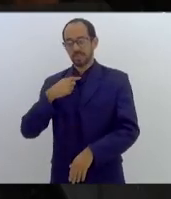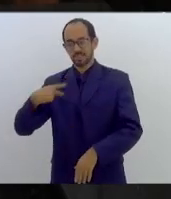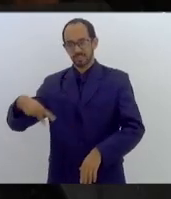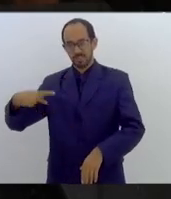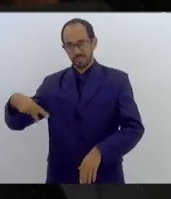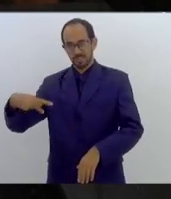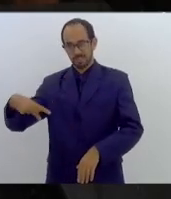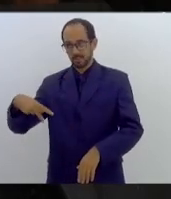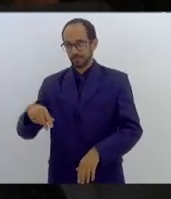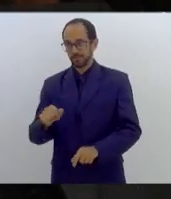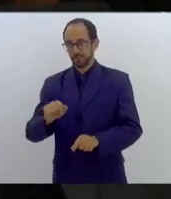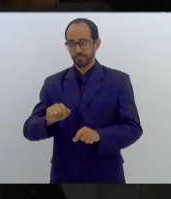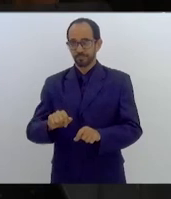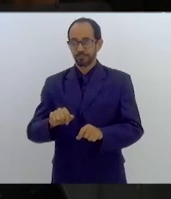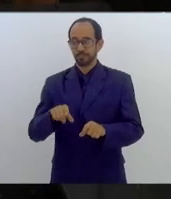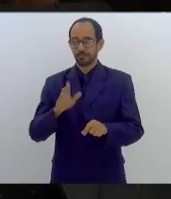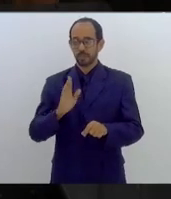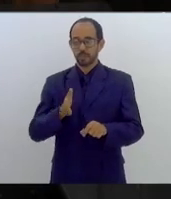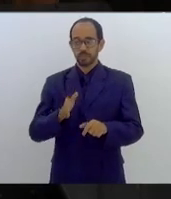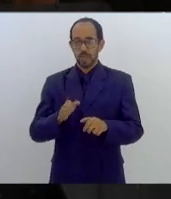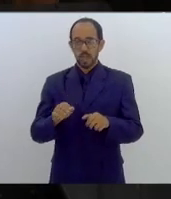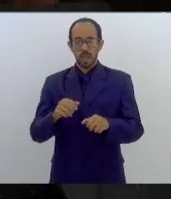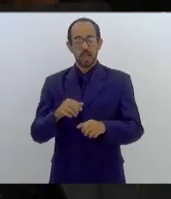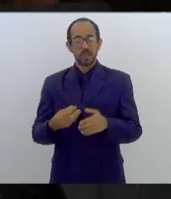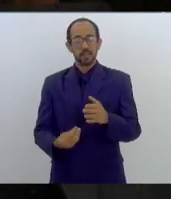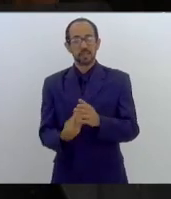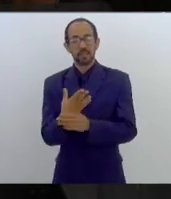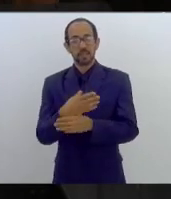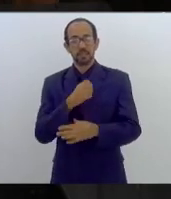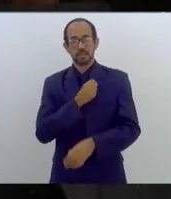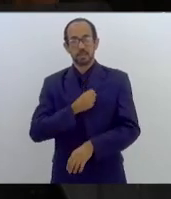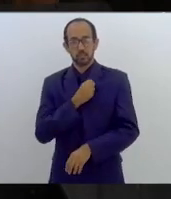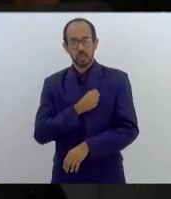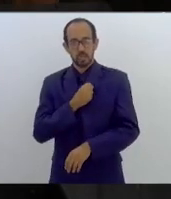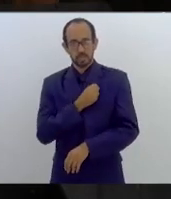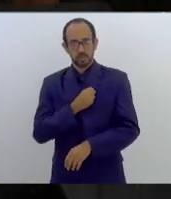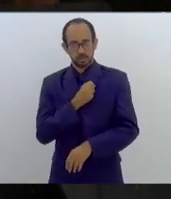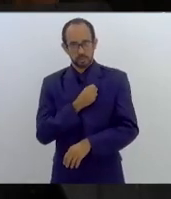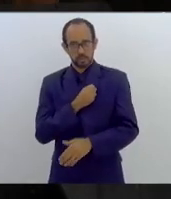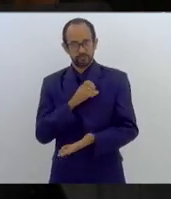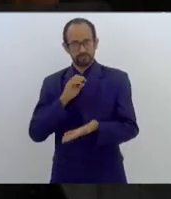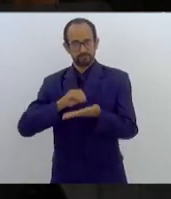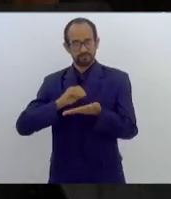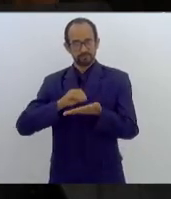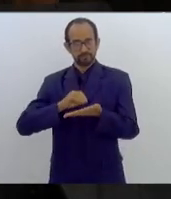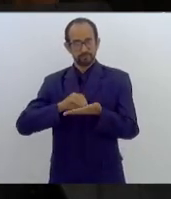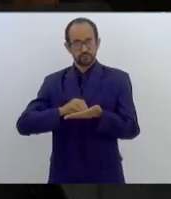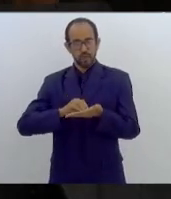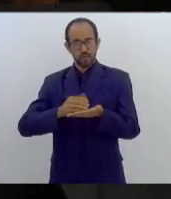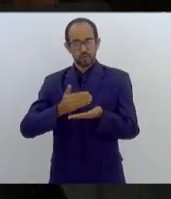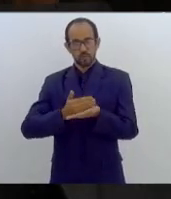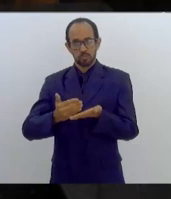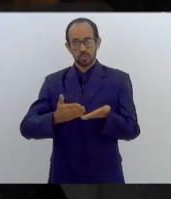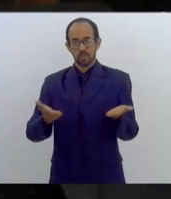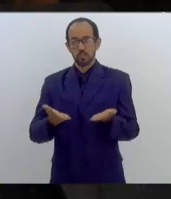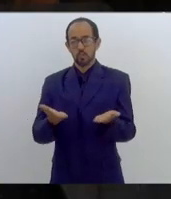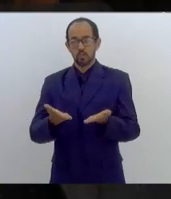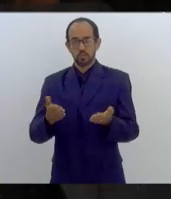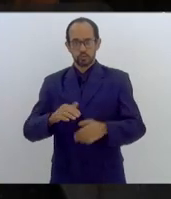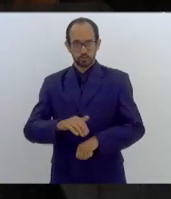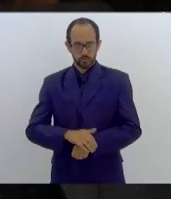já produz saudades e carências desde hoje.